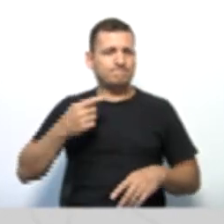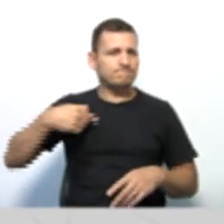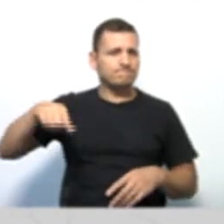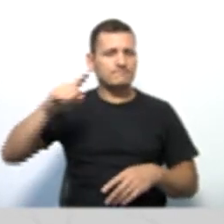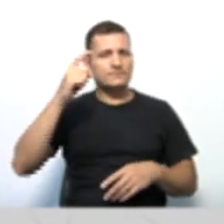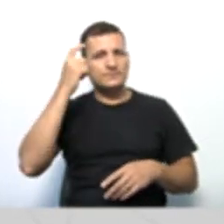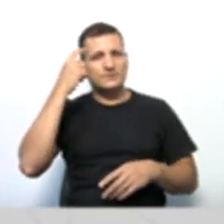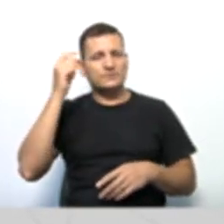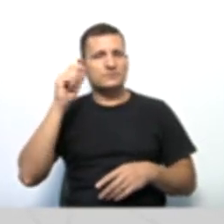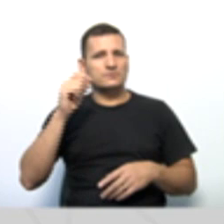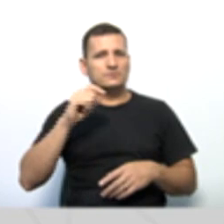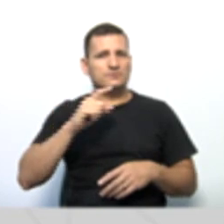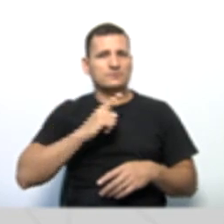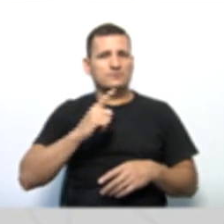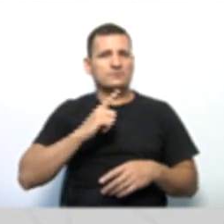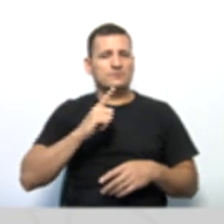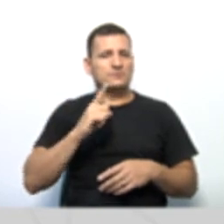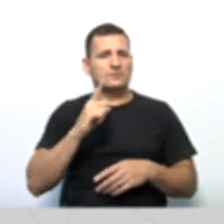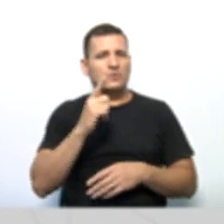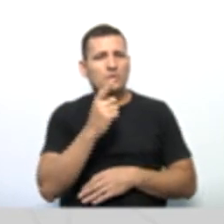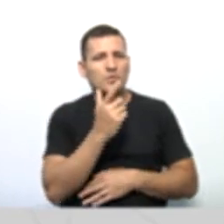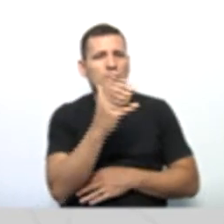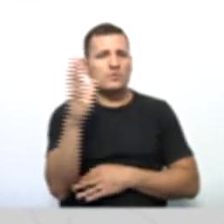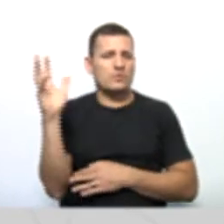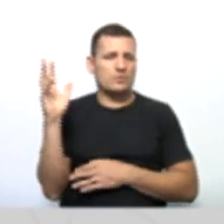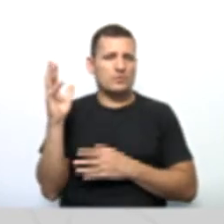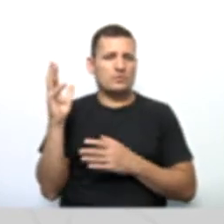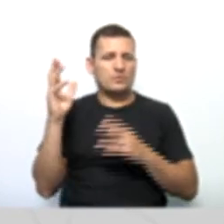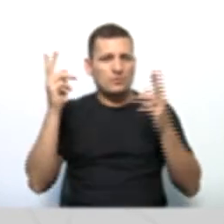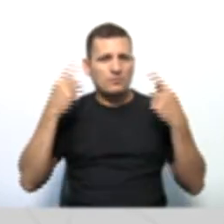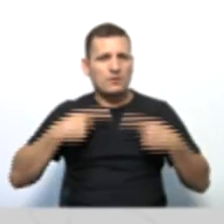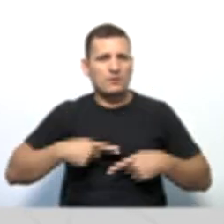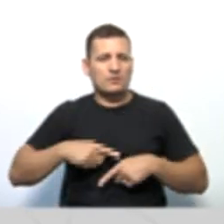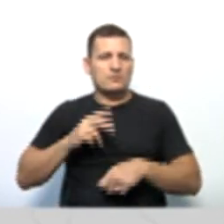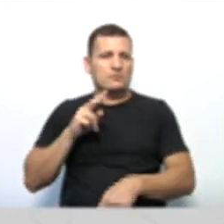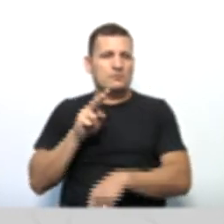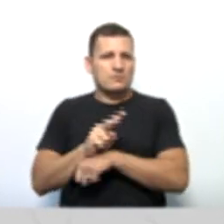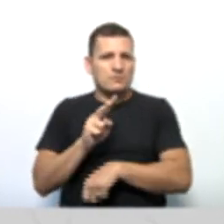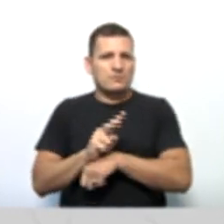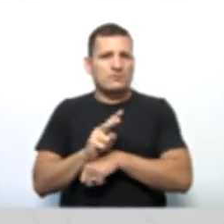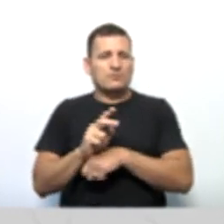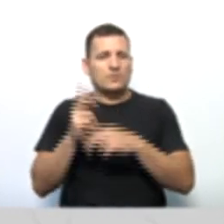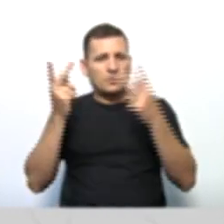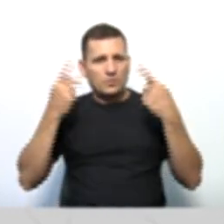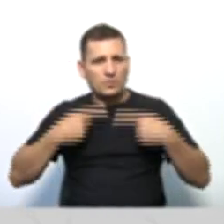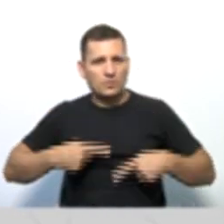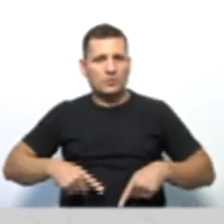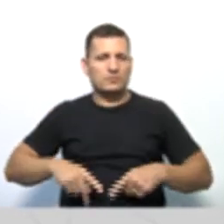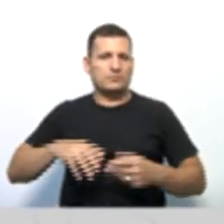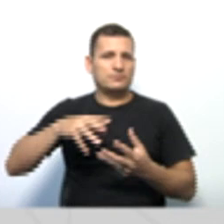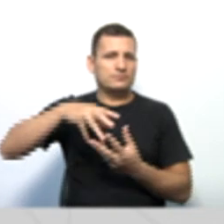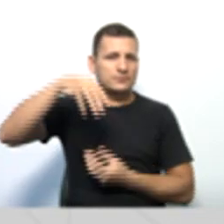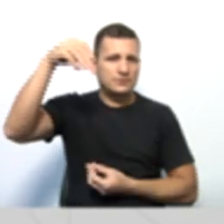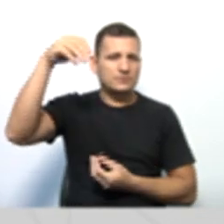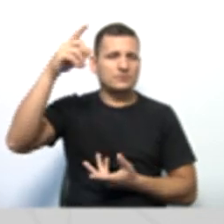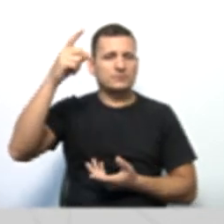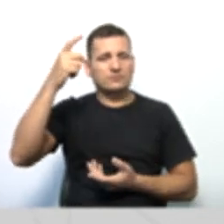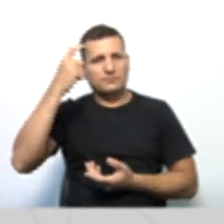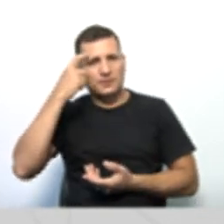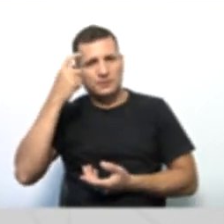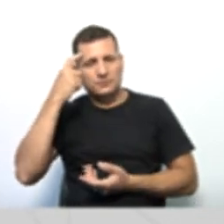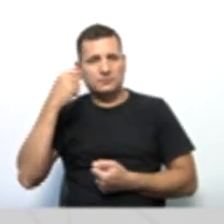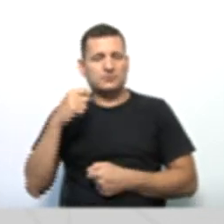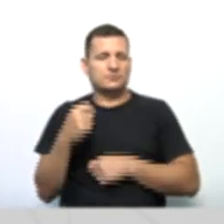ideal, uma natureza humana que precisa ser preservada. Este ser humano, ele é corpo, ele é espírito, ele é mente, ele precisa se